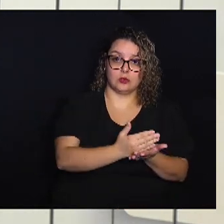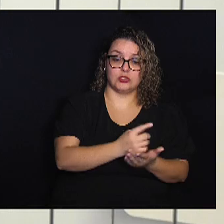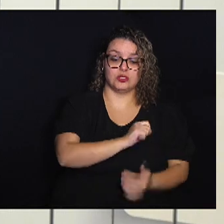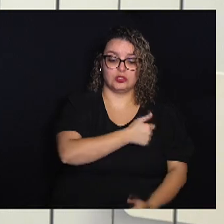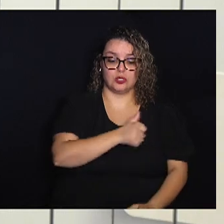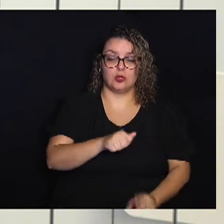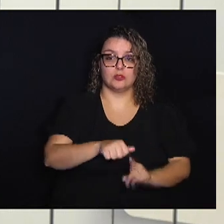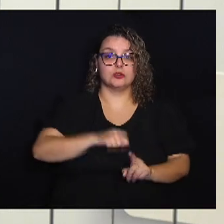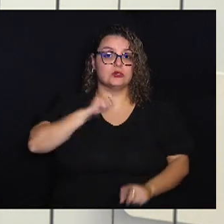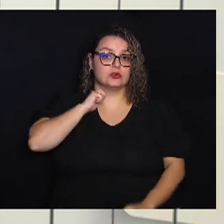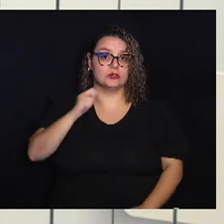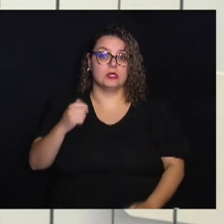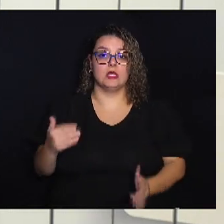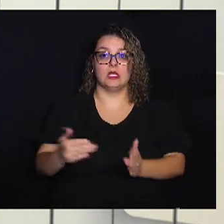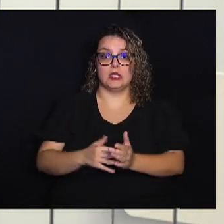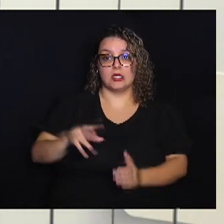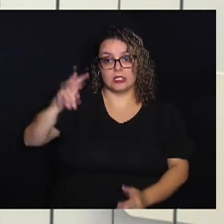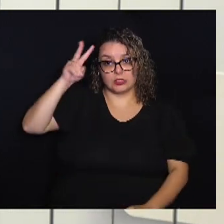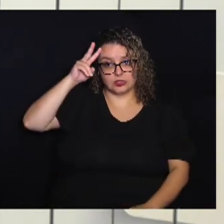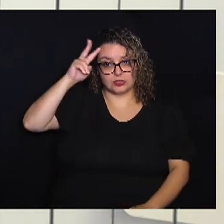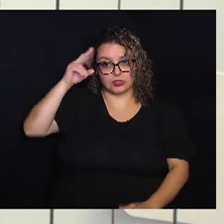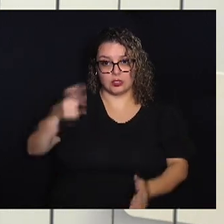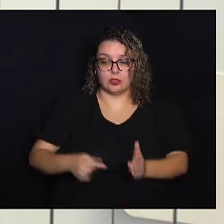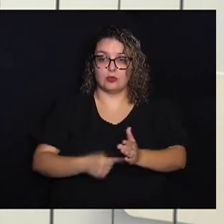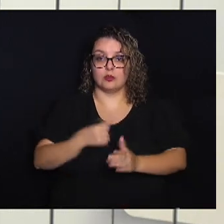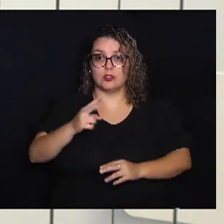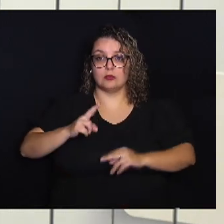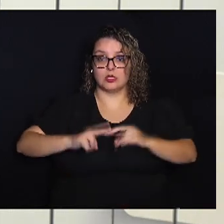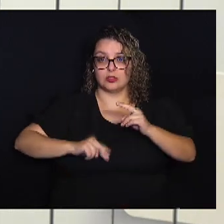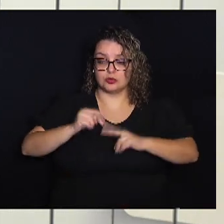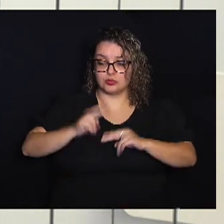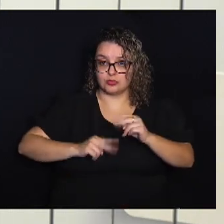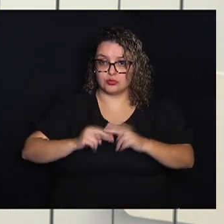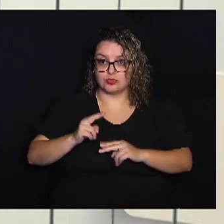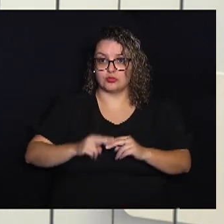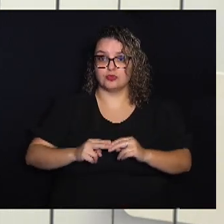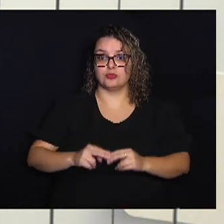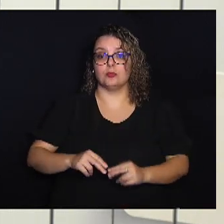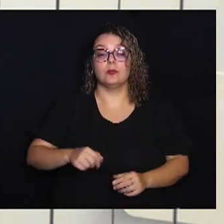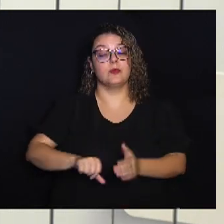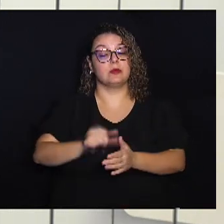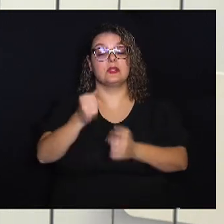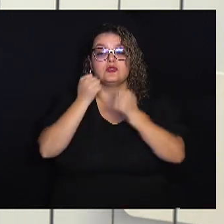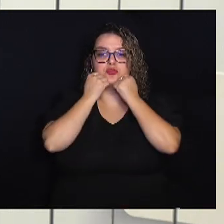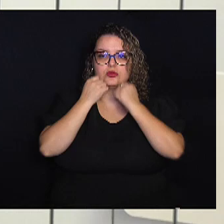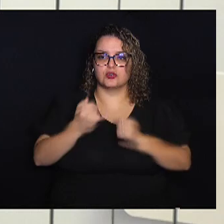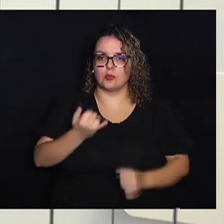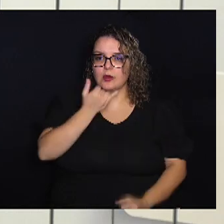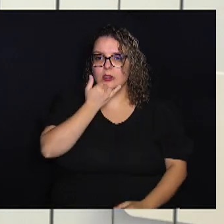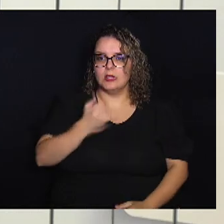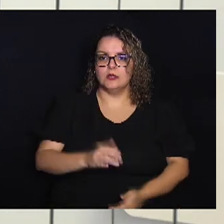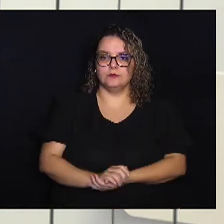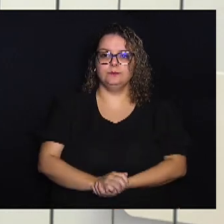11 de abril e até segunda-feira, 1º de julho. Os imunizantes continuam disponíveis nos